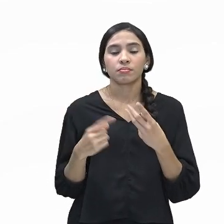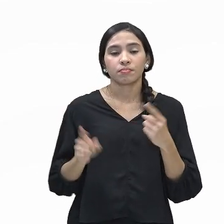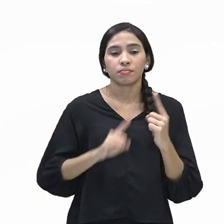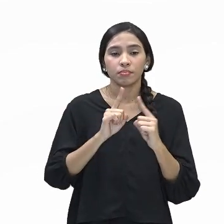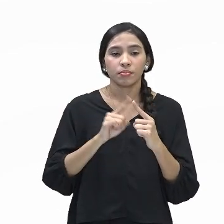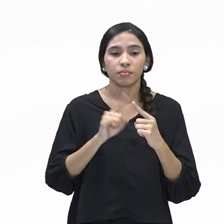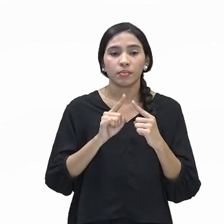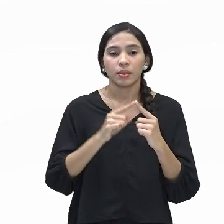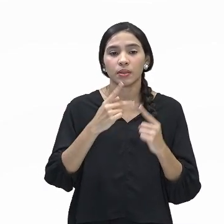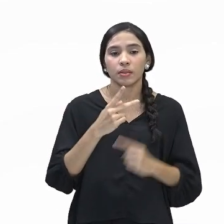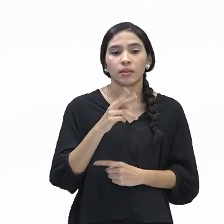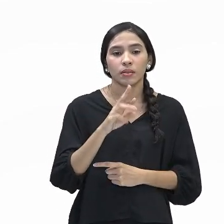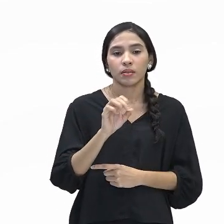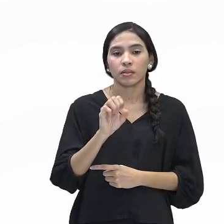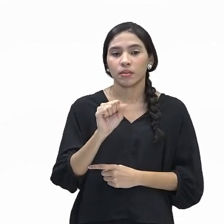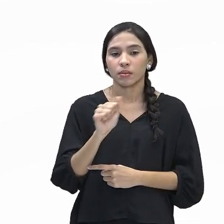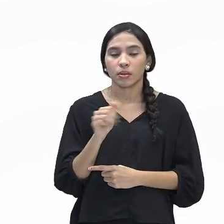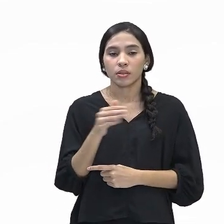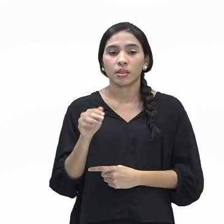urbana, que vai focar na